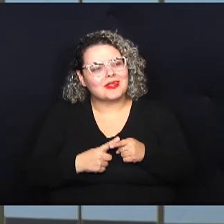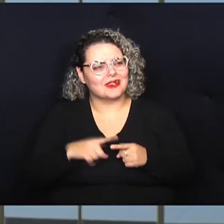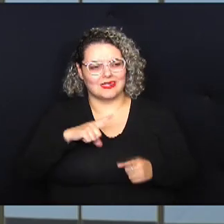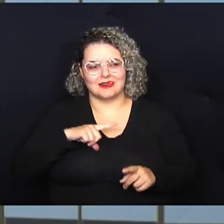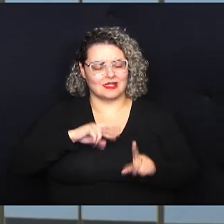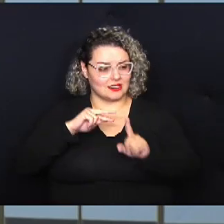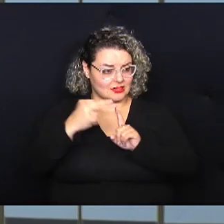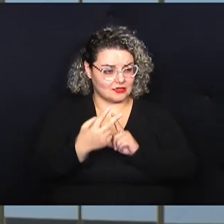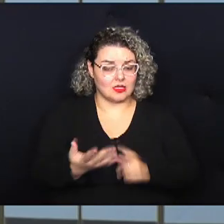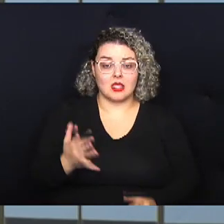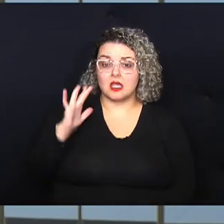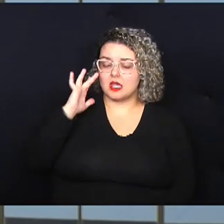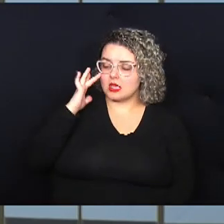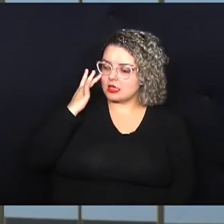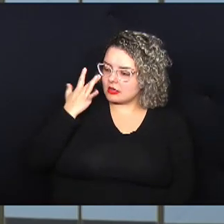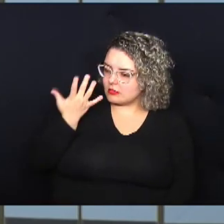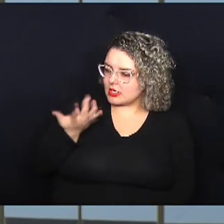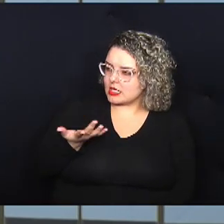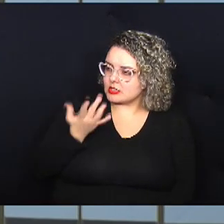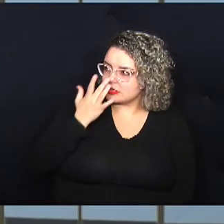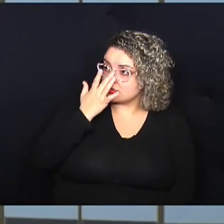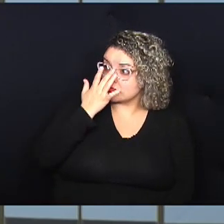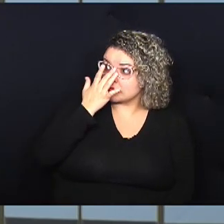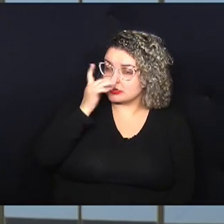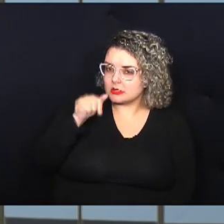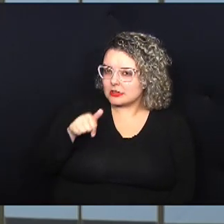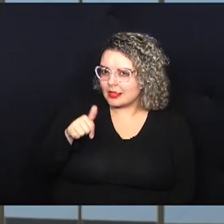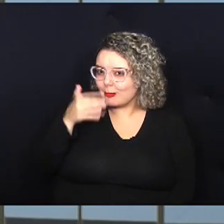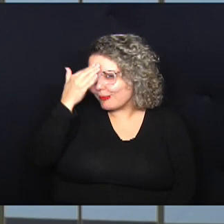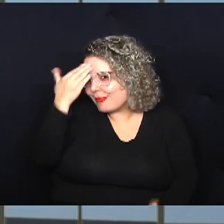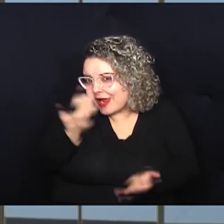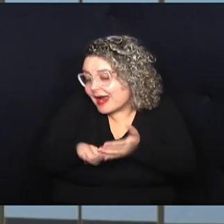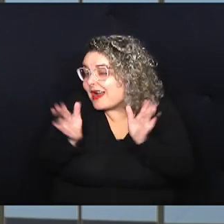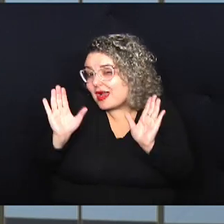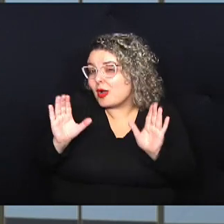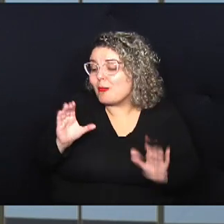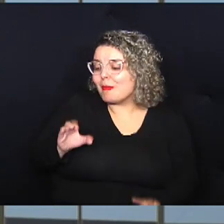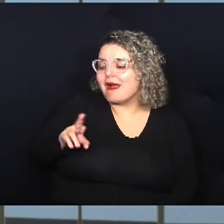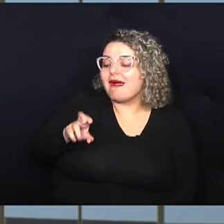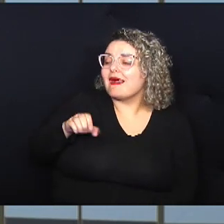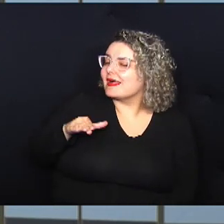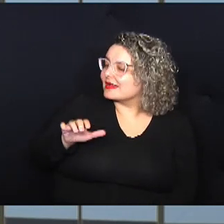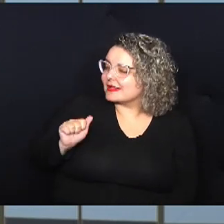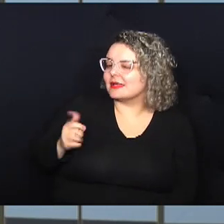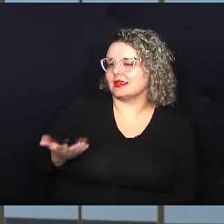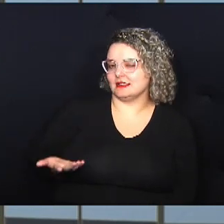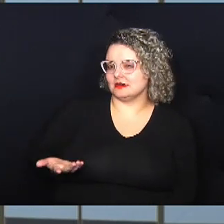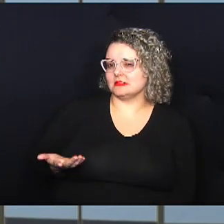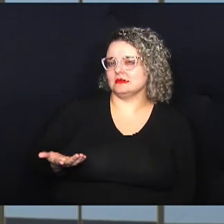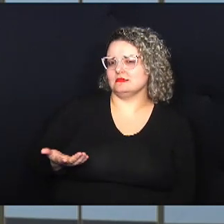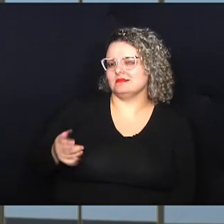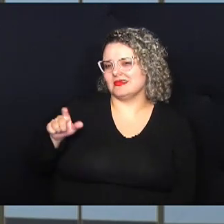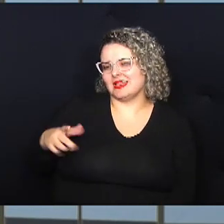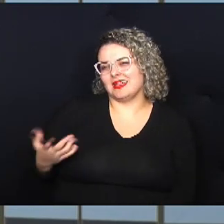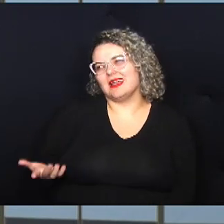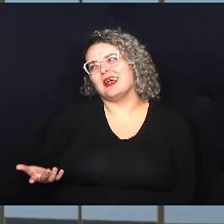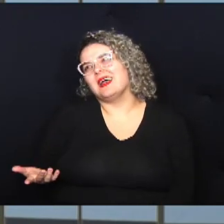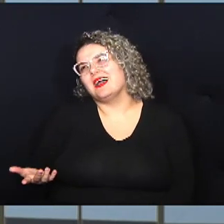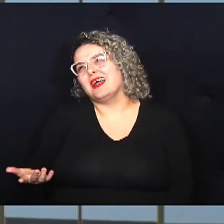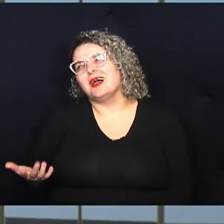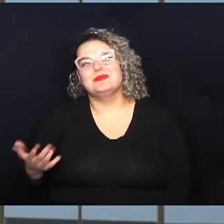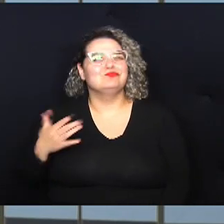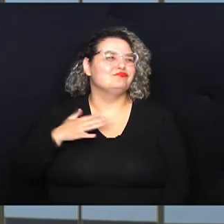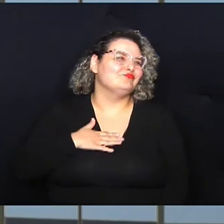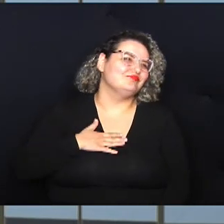de vista? Eu acho que assim, acaba sendo uma crença. Acaba sendo uma crença da pessoa, sabe? Ah, para mim não vai